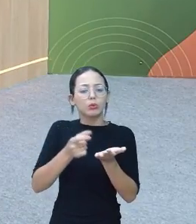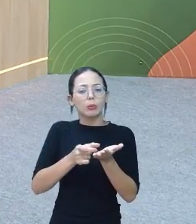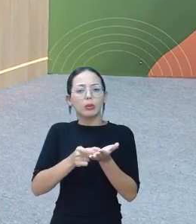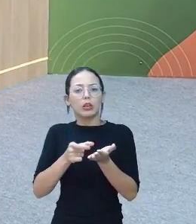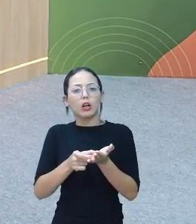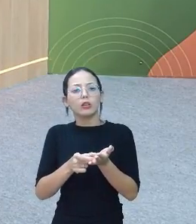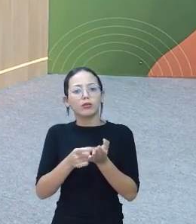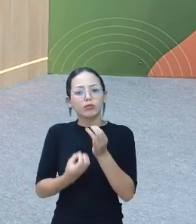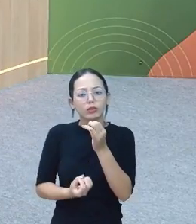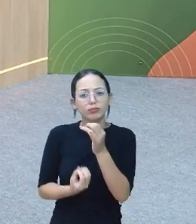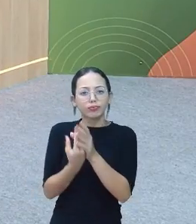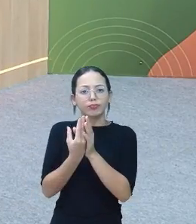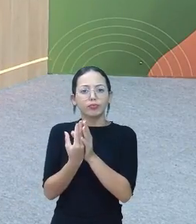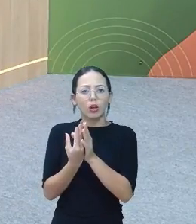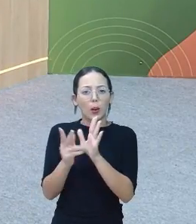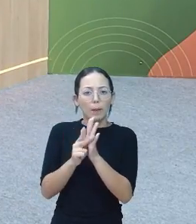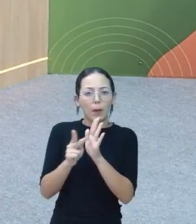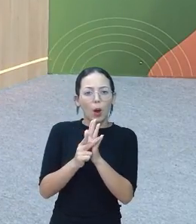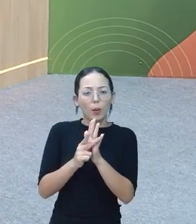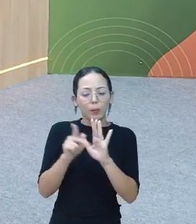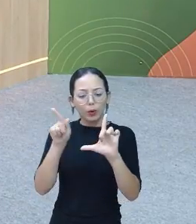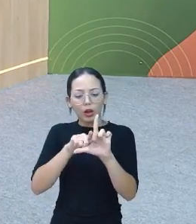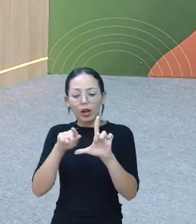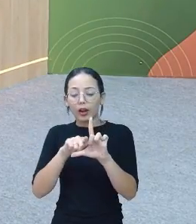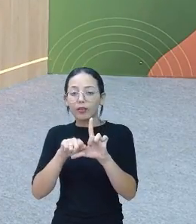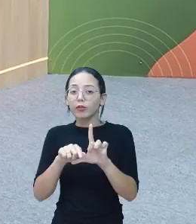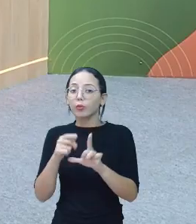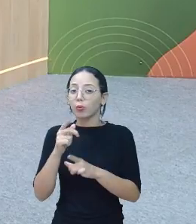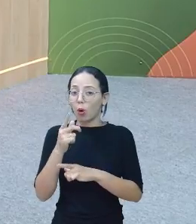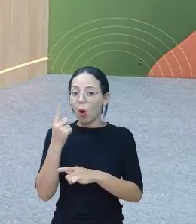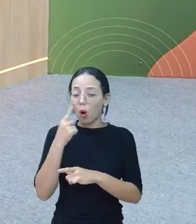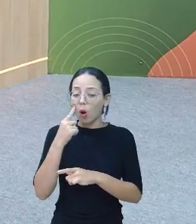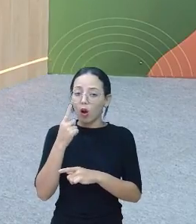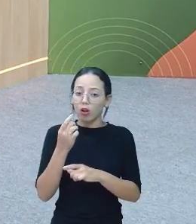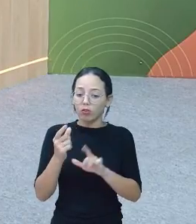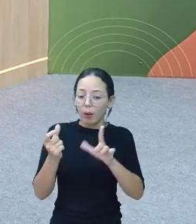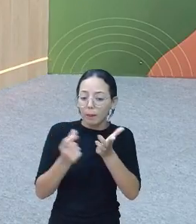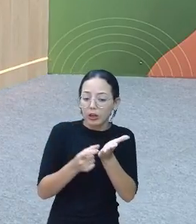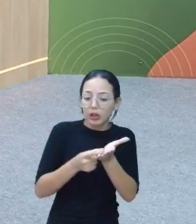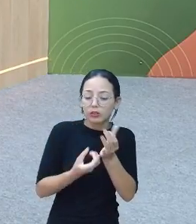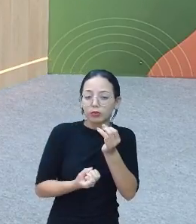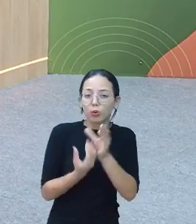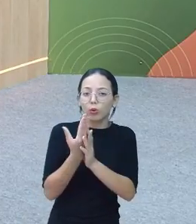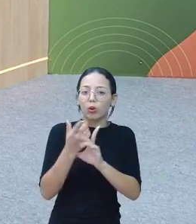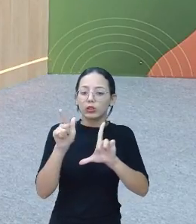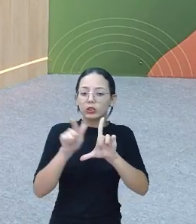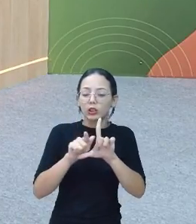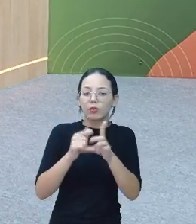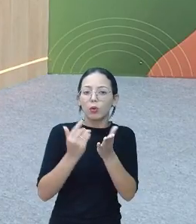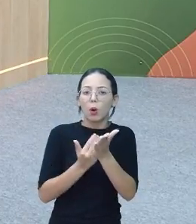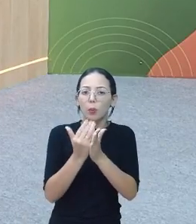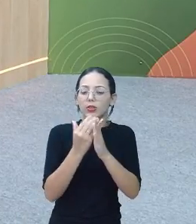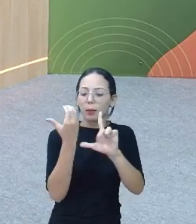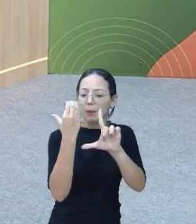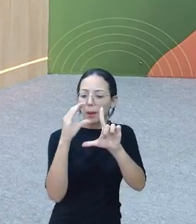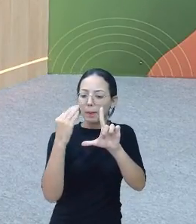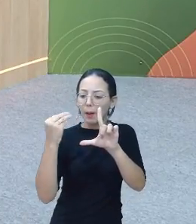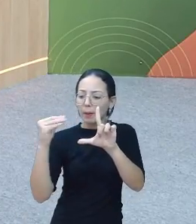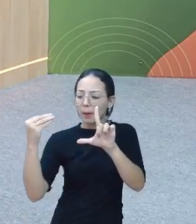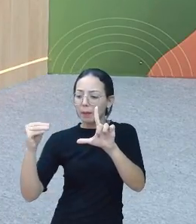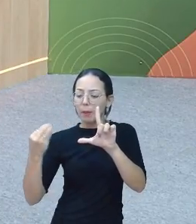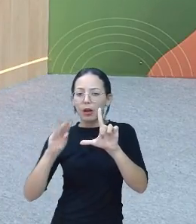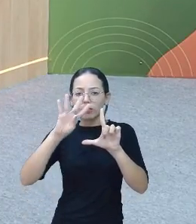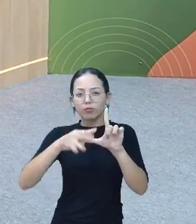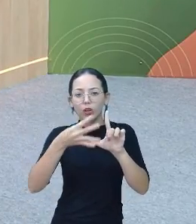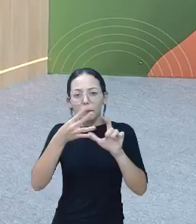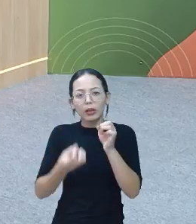que construa gráficos. Geralmente, os aplicativos que constroem gráficos, você começa a colocar as informações numa tabela